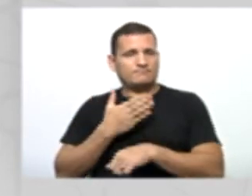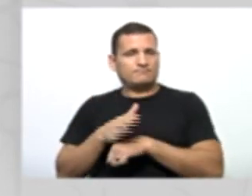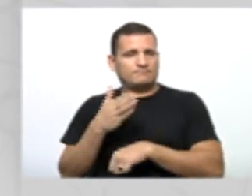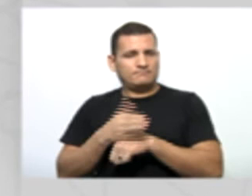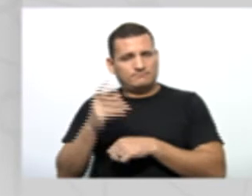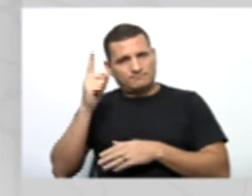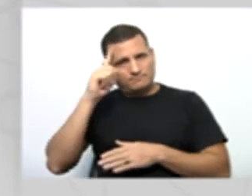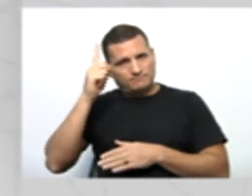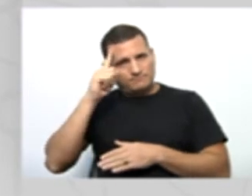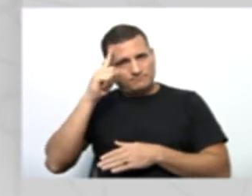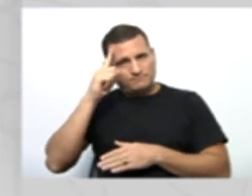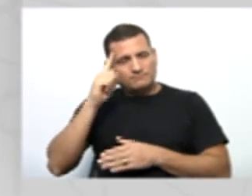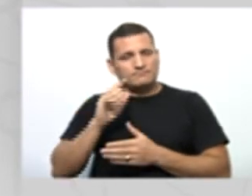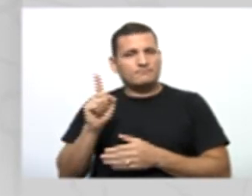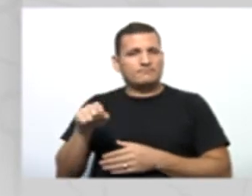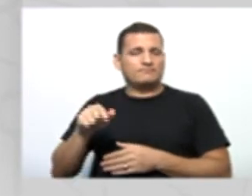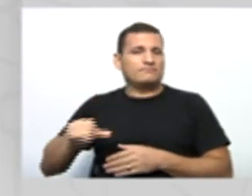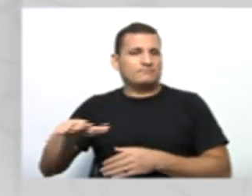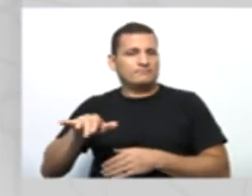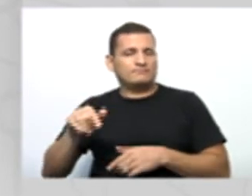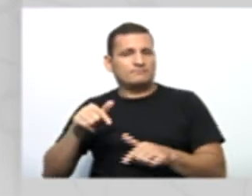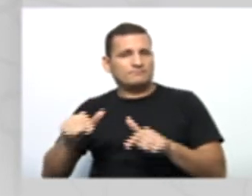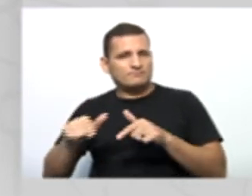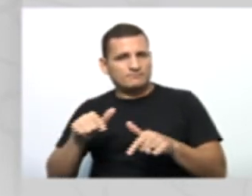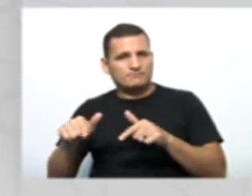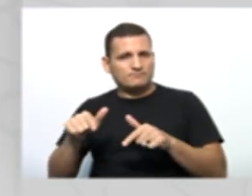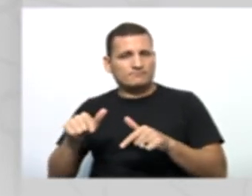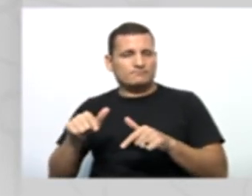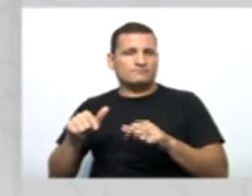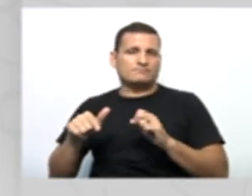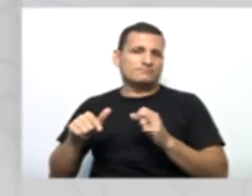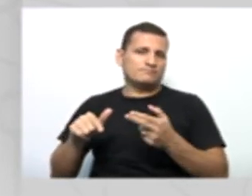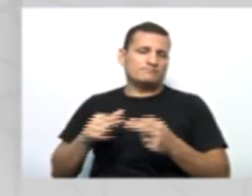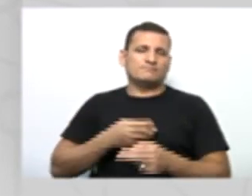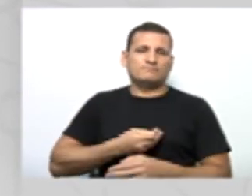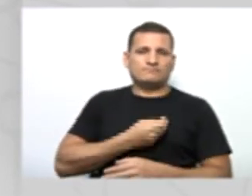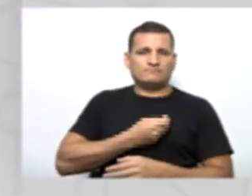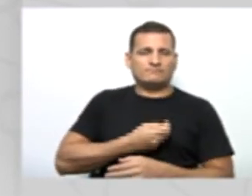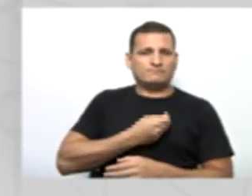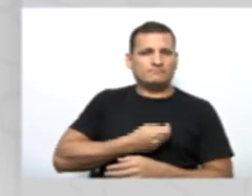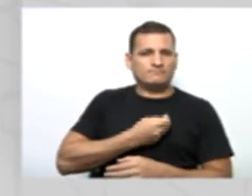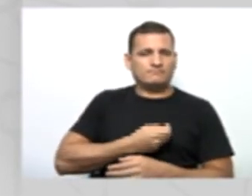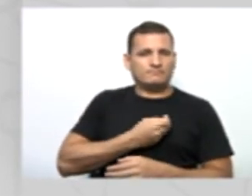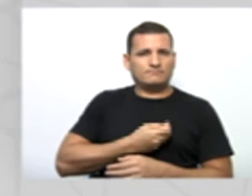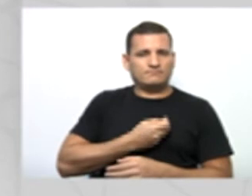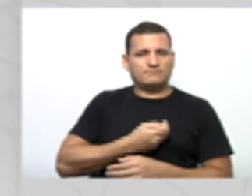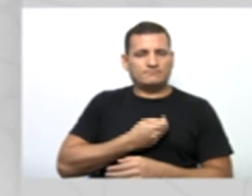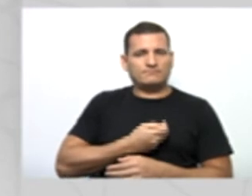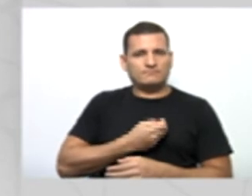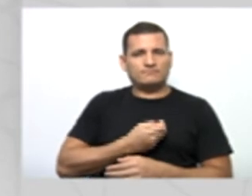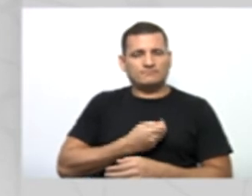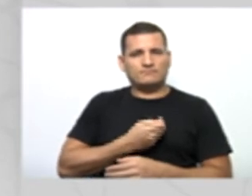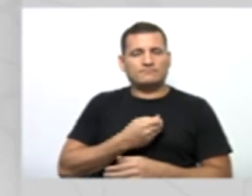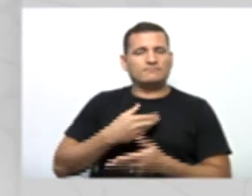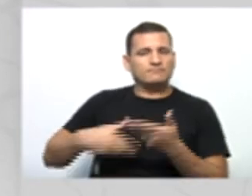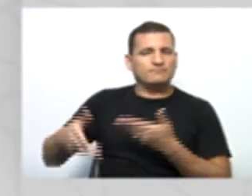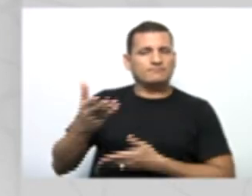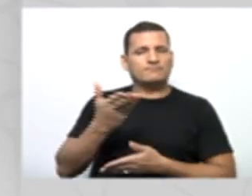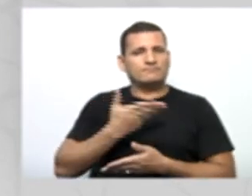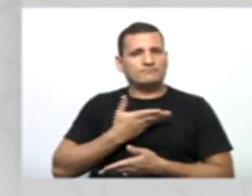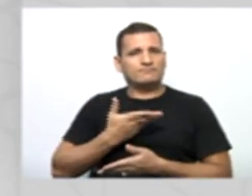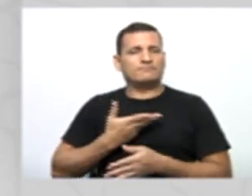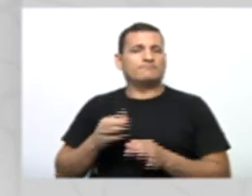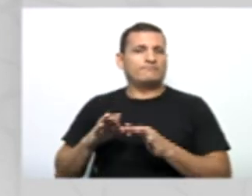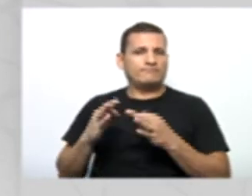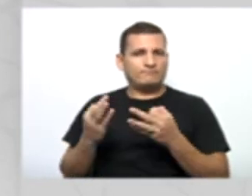cotidiana, seja no ambiente de trabalho, ou seja, na minha vida privada, né, na minha relação com os amigos, com a